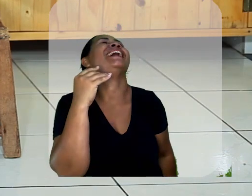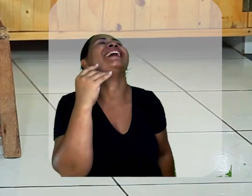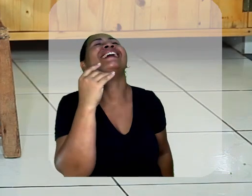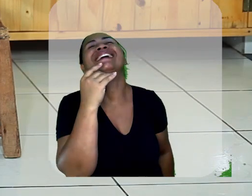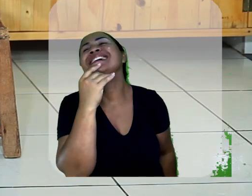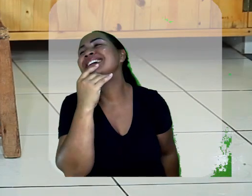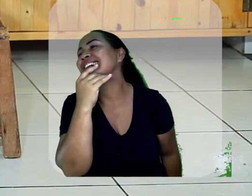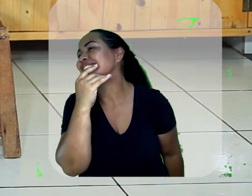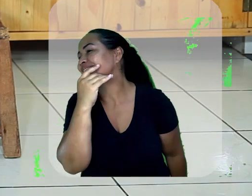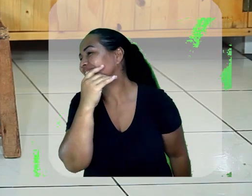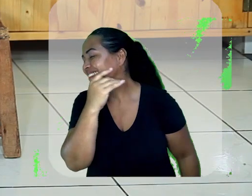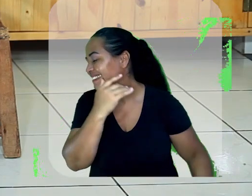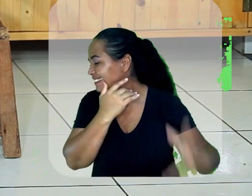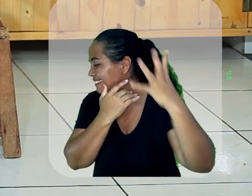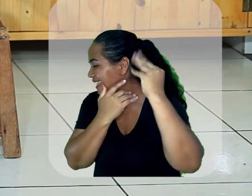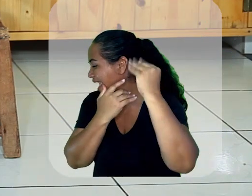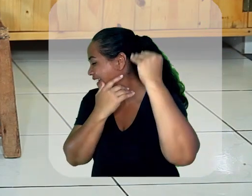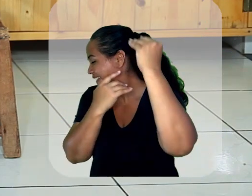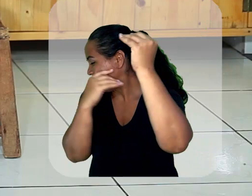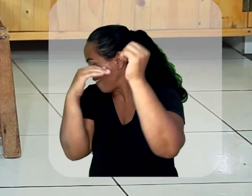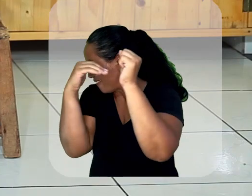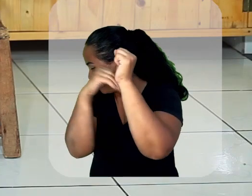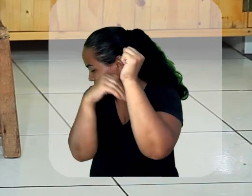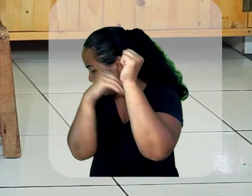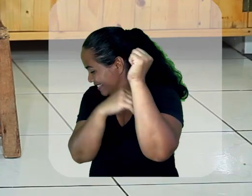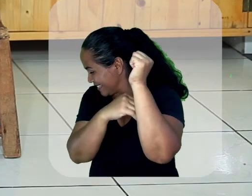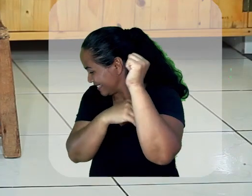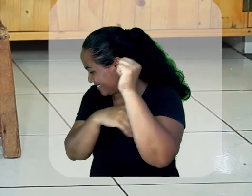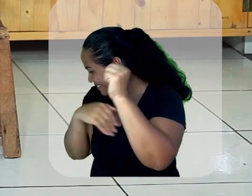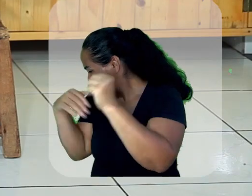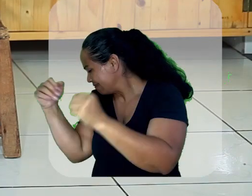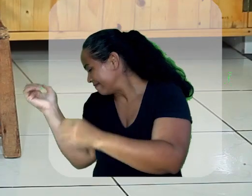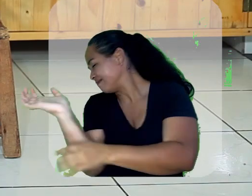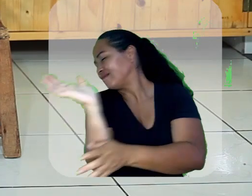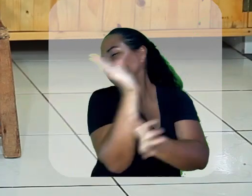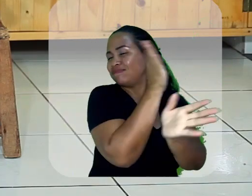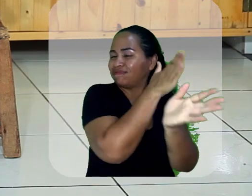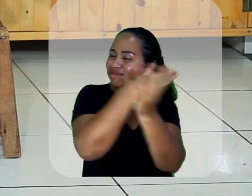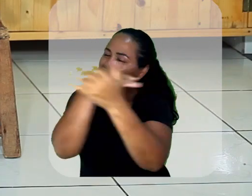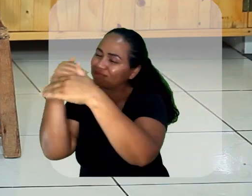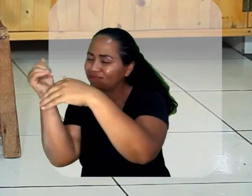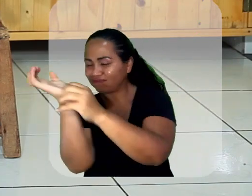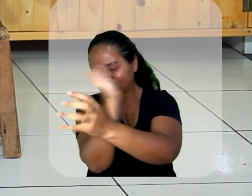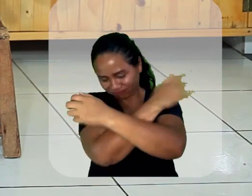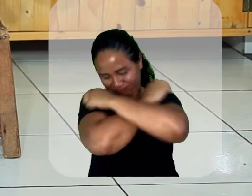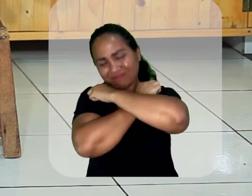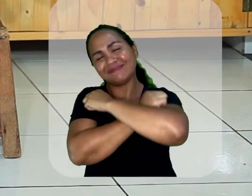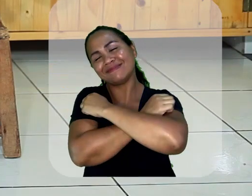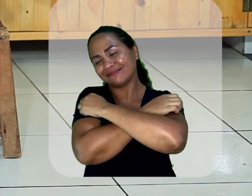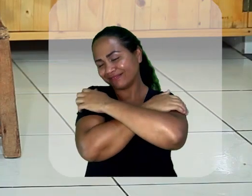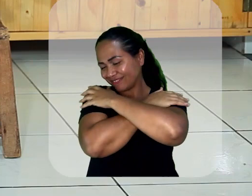e segredou os segredos do vento que dança com as folhas da árvore anciã de Mãe Serena.